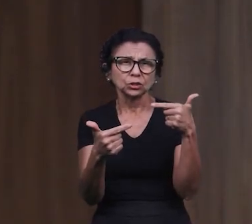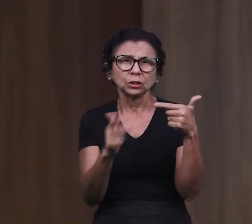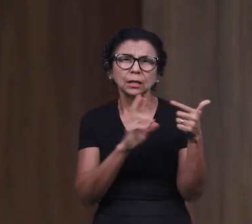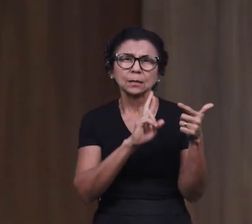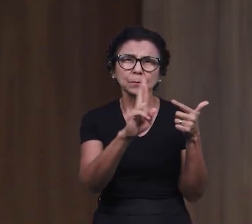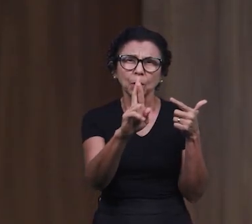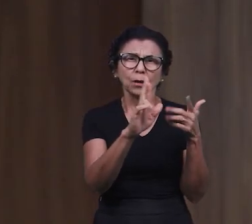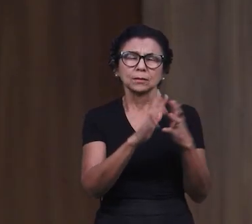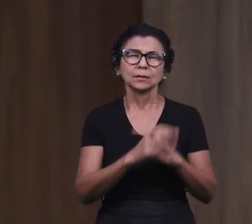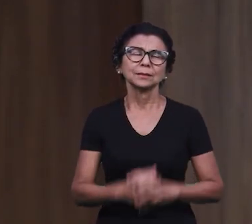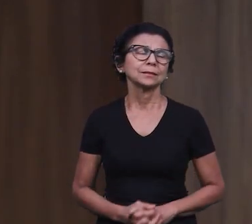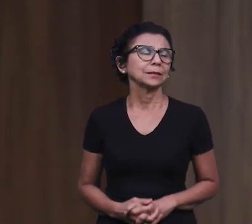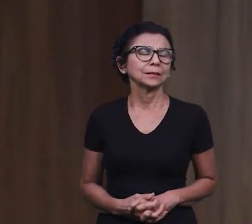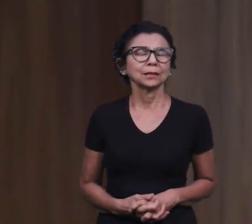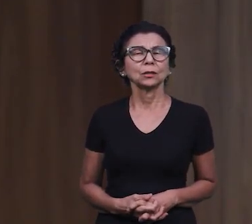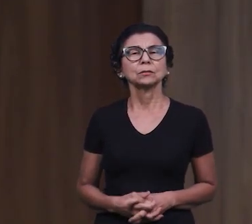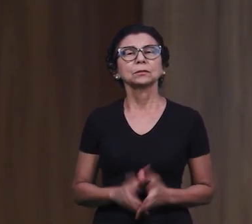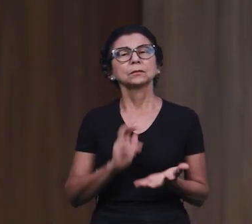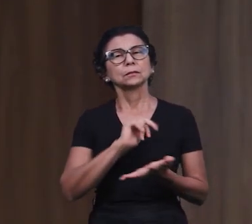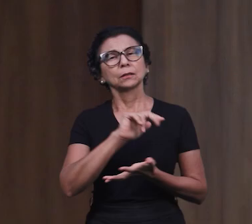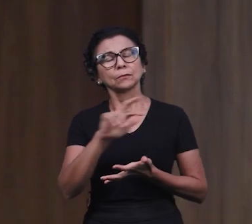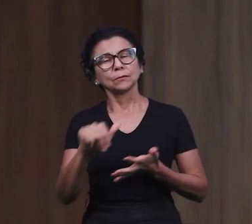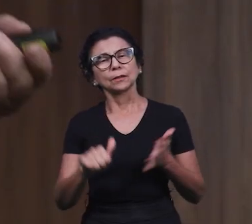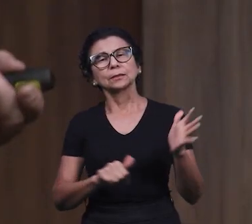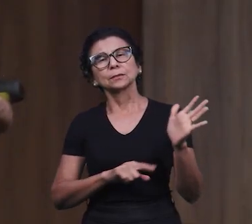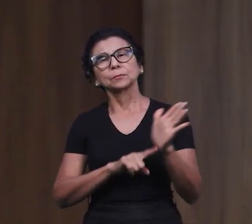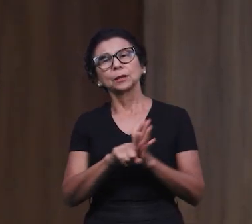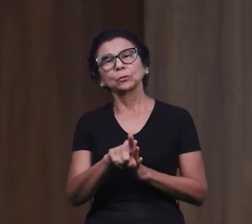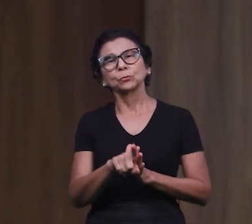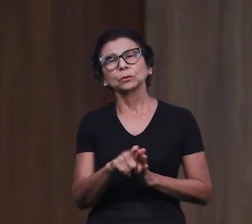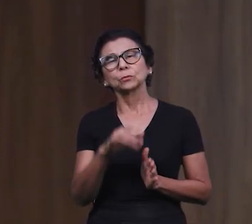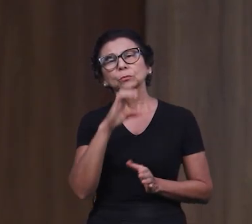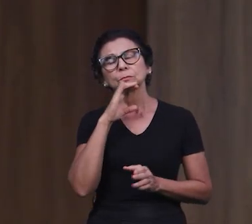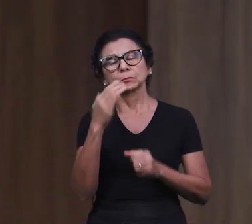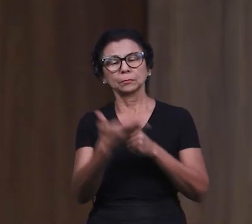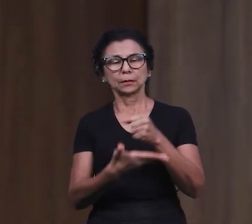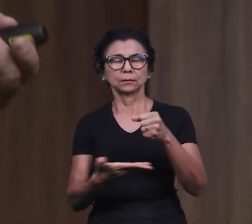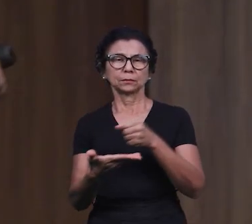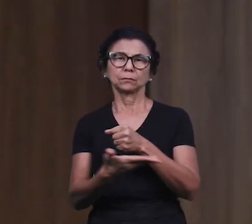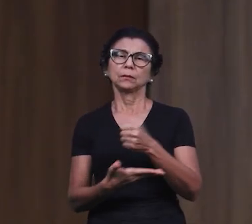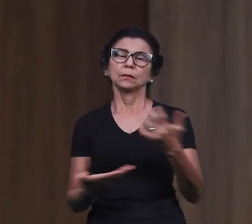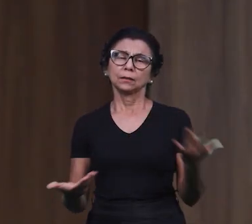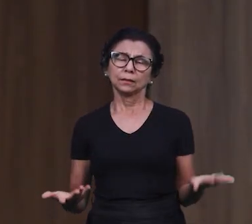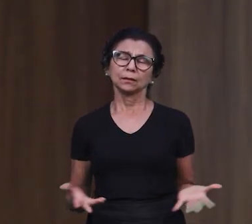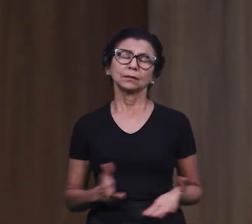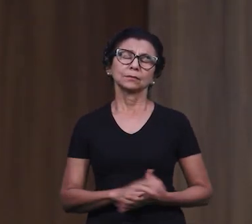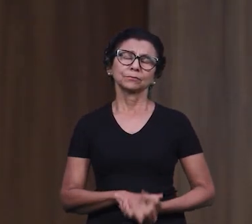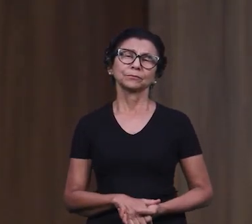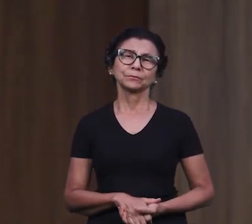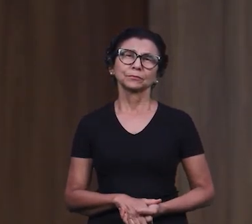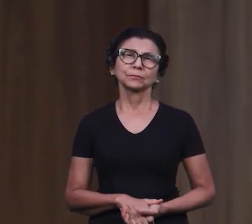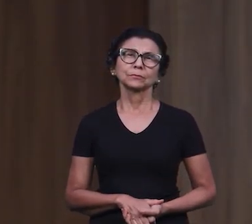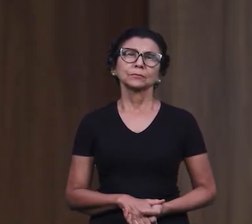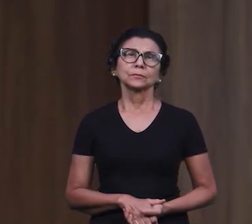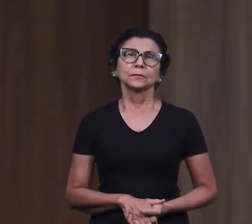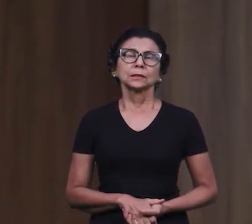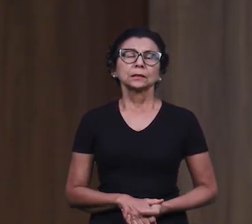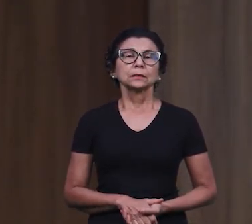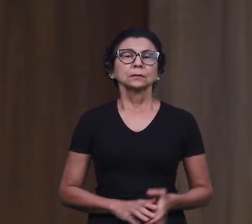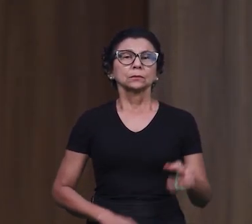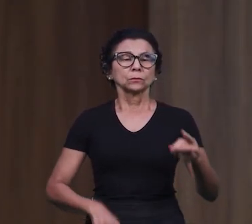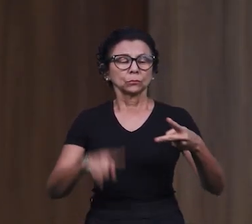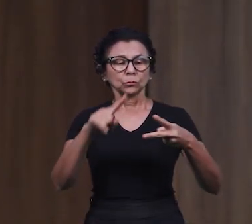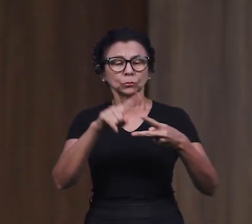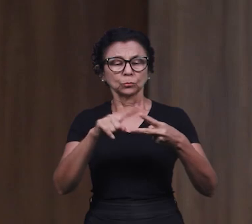podem ser resolvidas. De que maneira? Conhecimento básico. Conhecimento básico. Nós resolvemos 2 questões